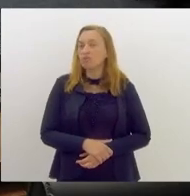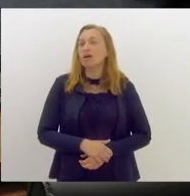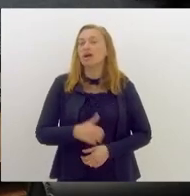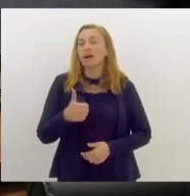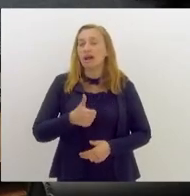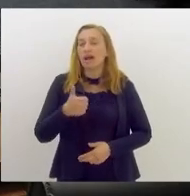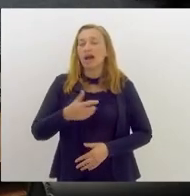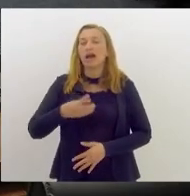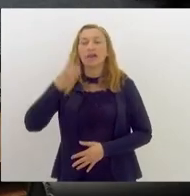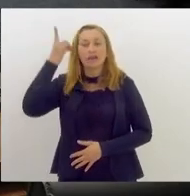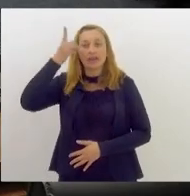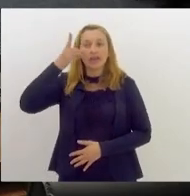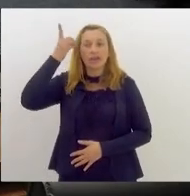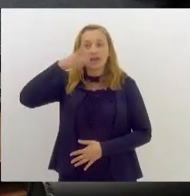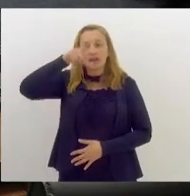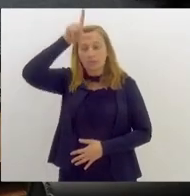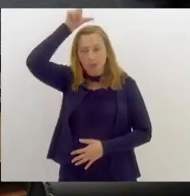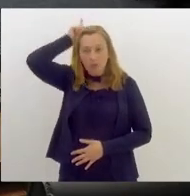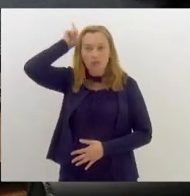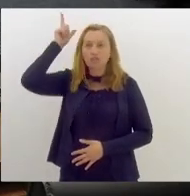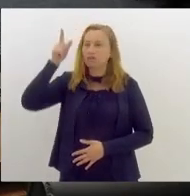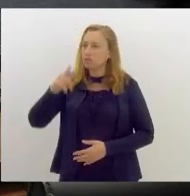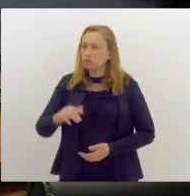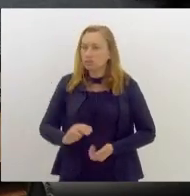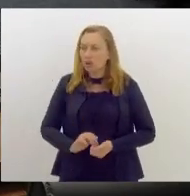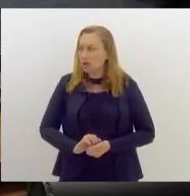escrito é o nome de